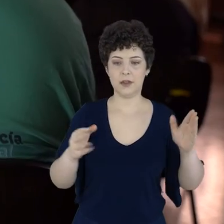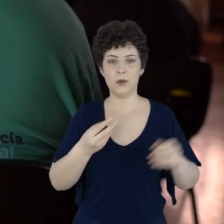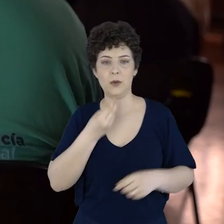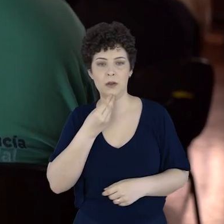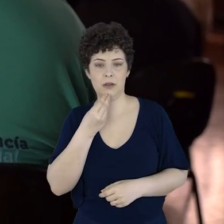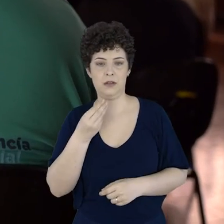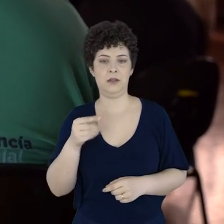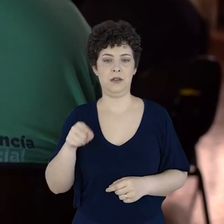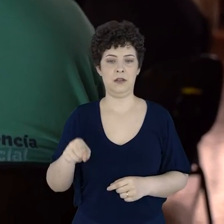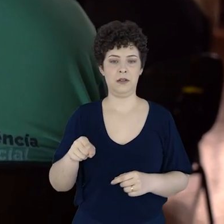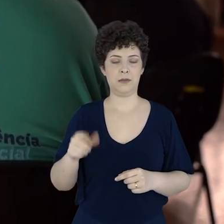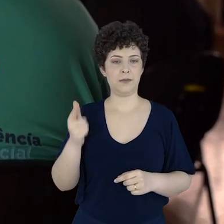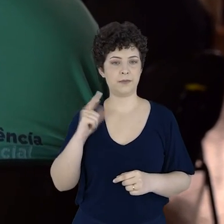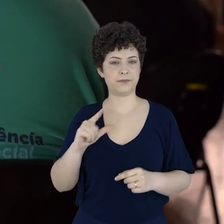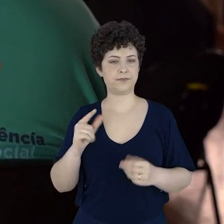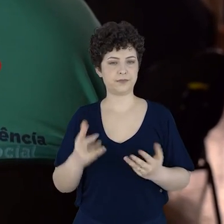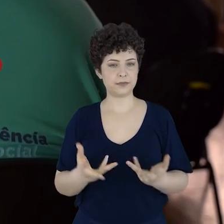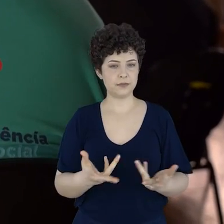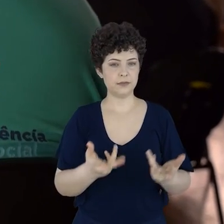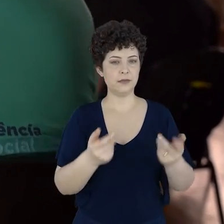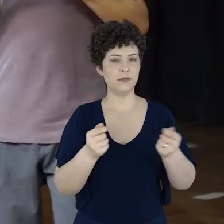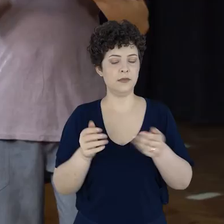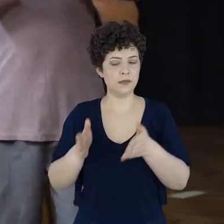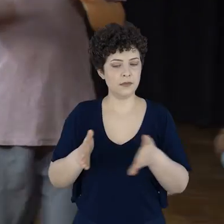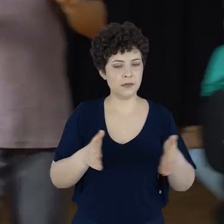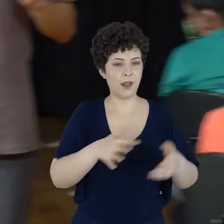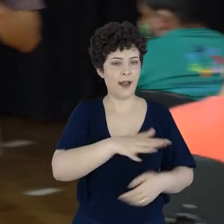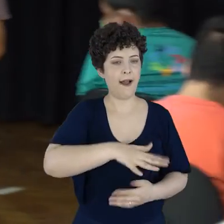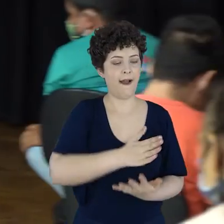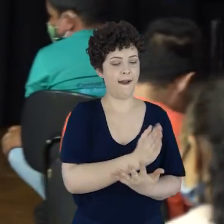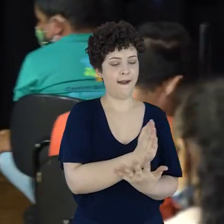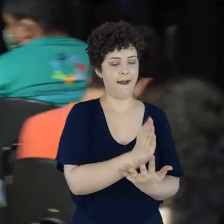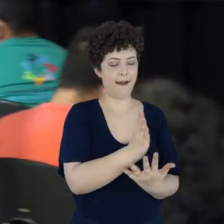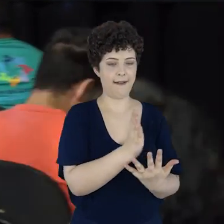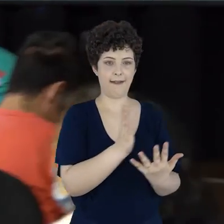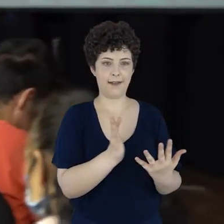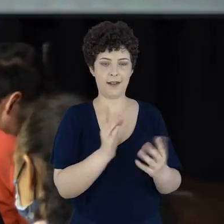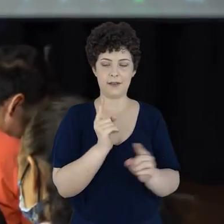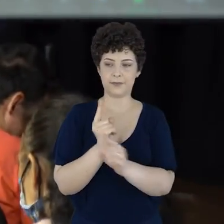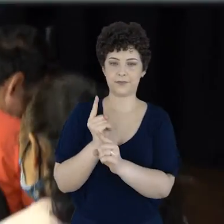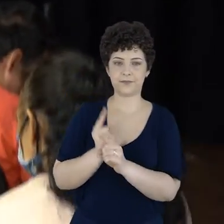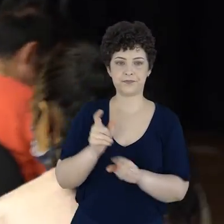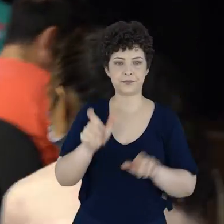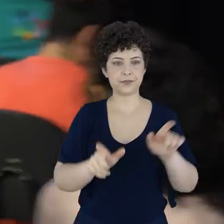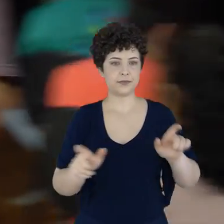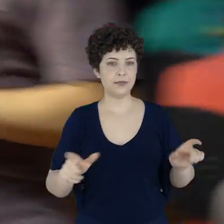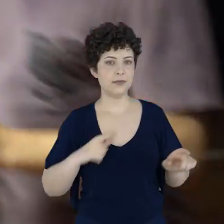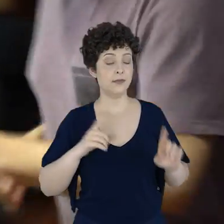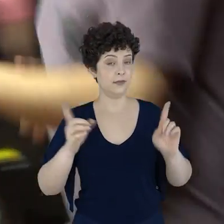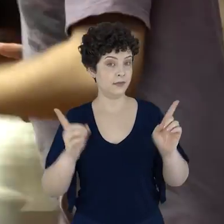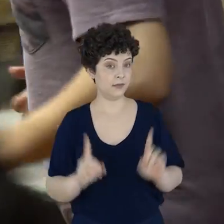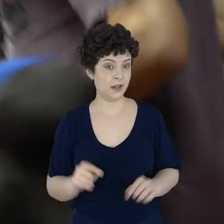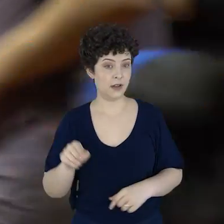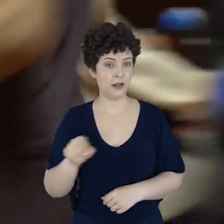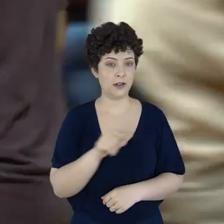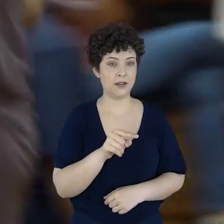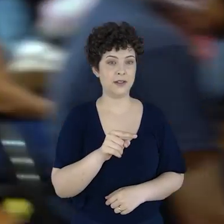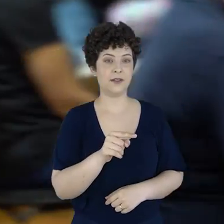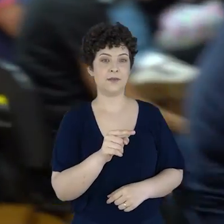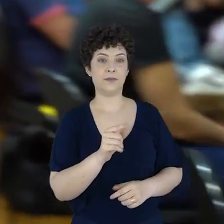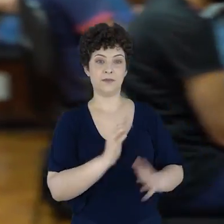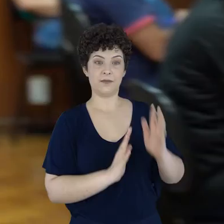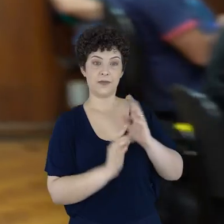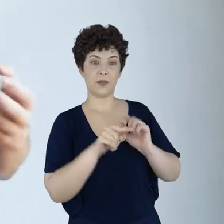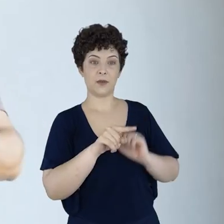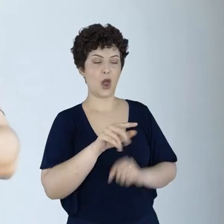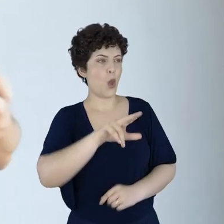abre espaço para que isso ganhe corpo, né? Ganhe campo de atuação. Quando a gente encontra as pessoas com deficiência e